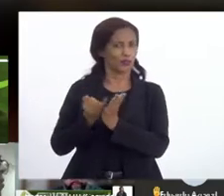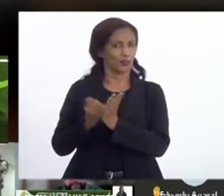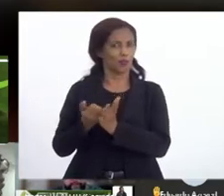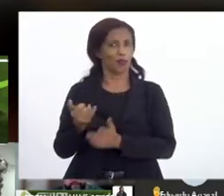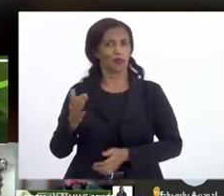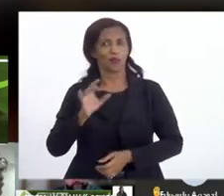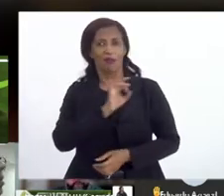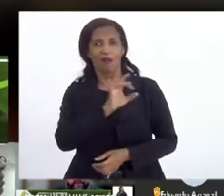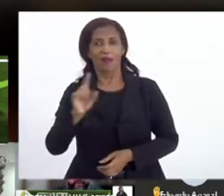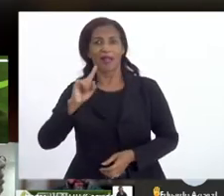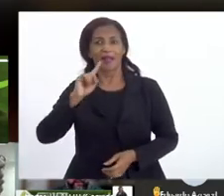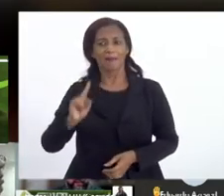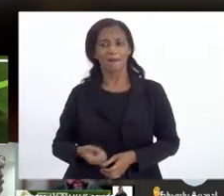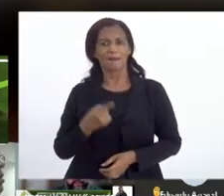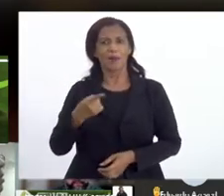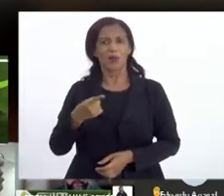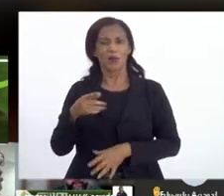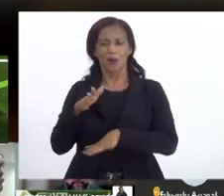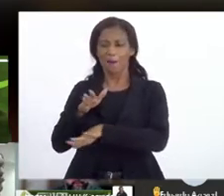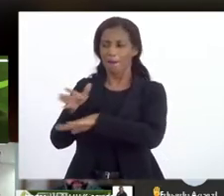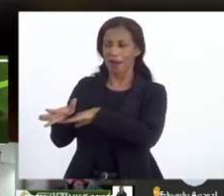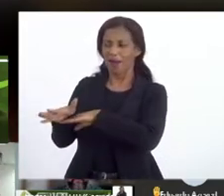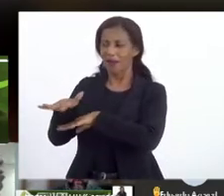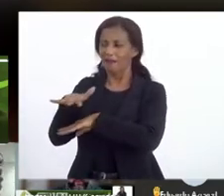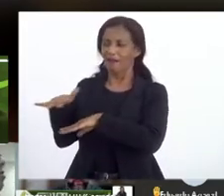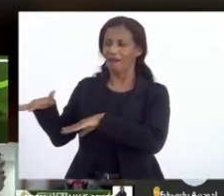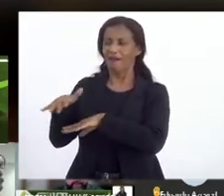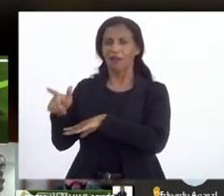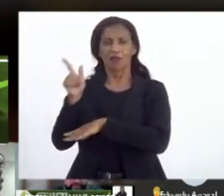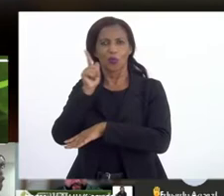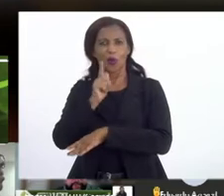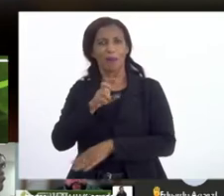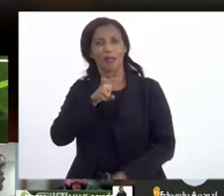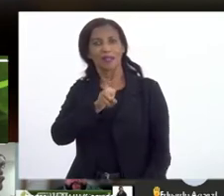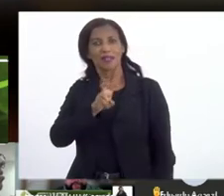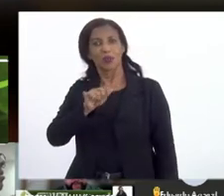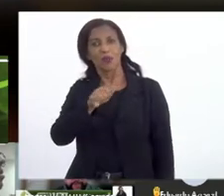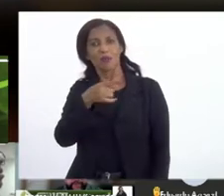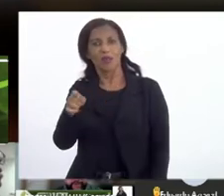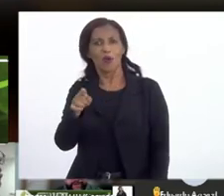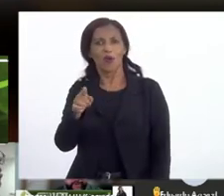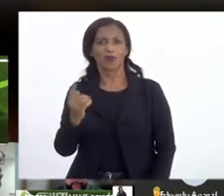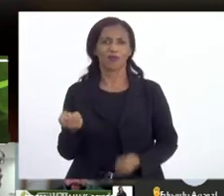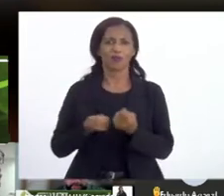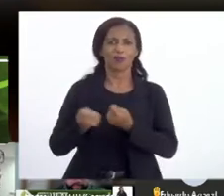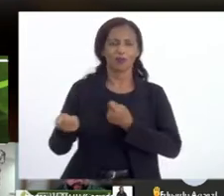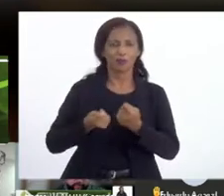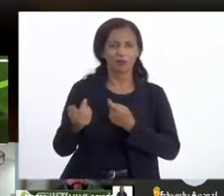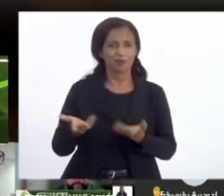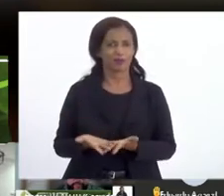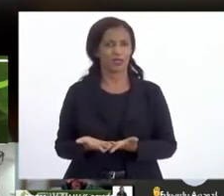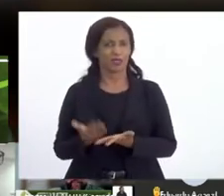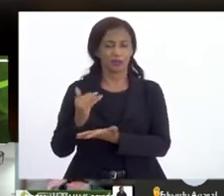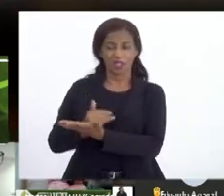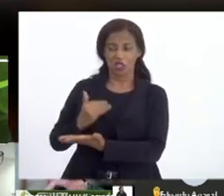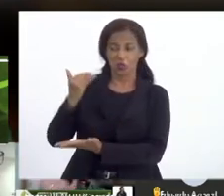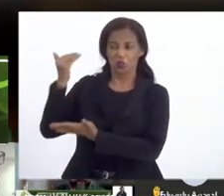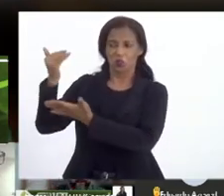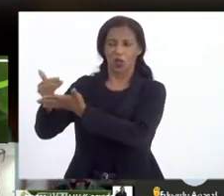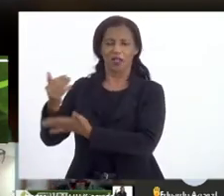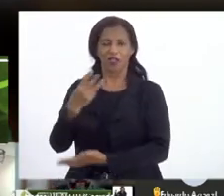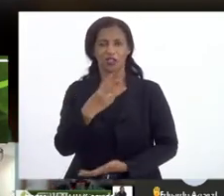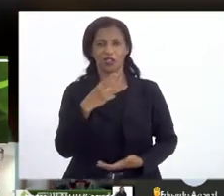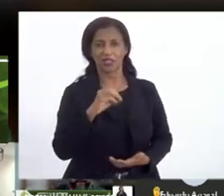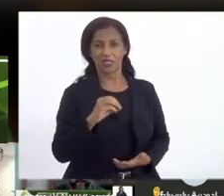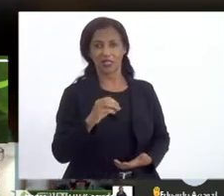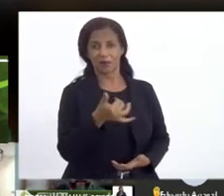essa região, você está injetando mais R$5 milhões na economia. Então, se a gente saltar de 30 para 100